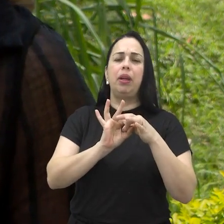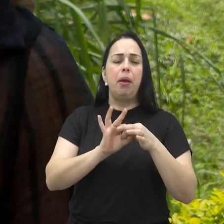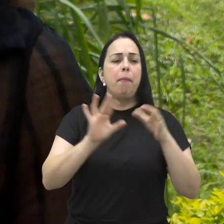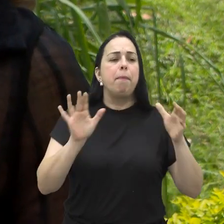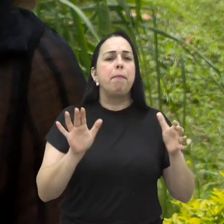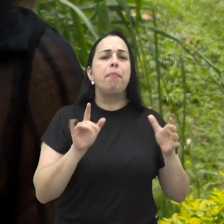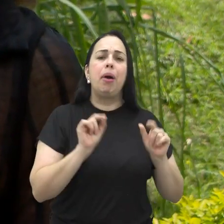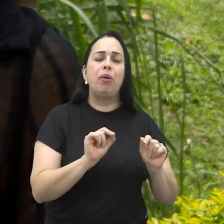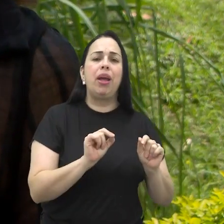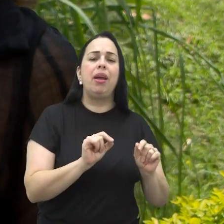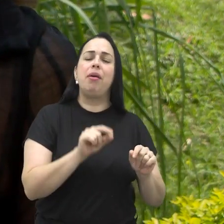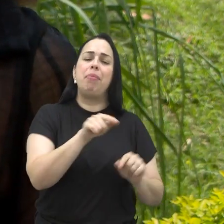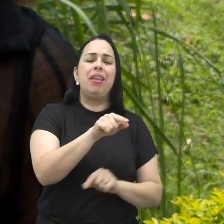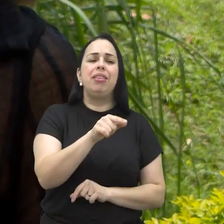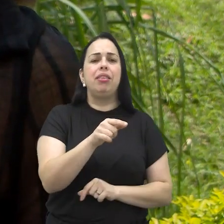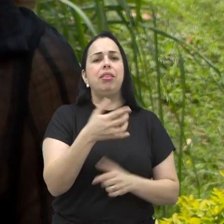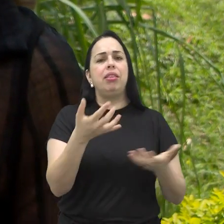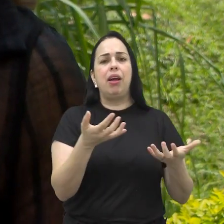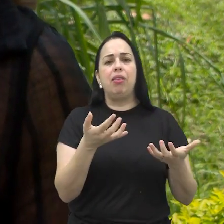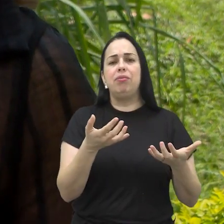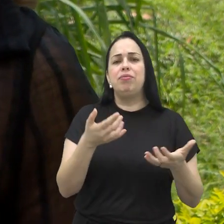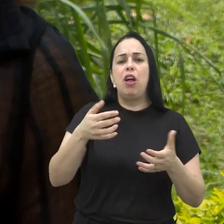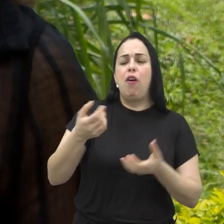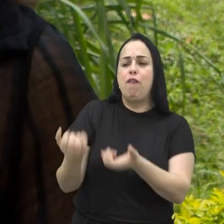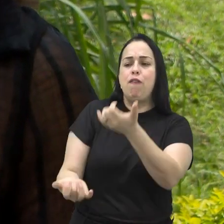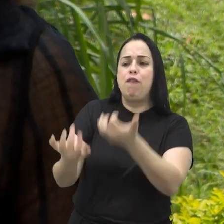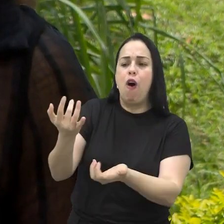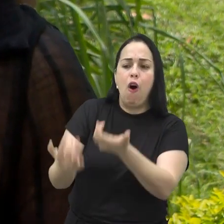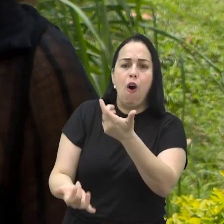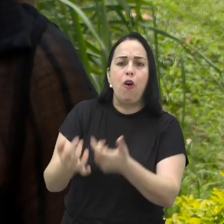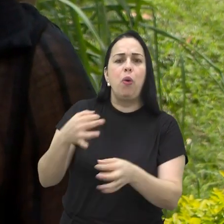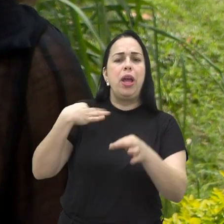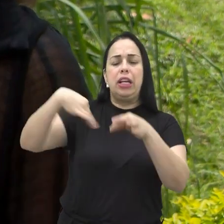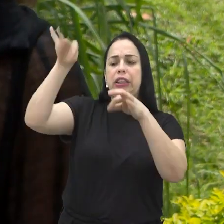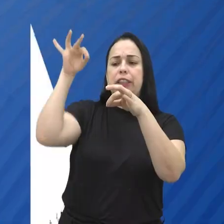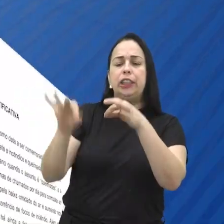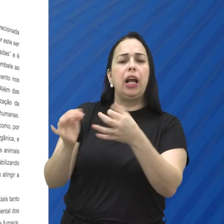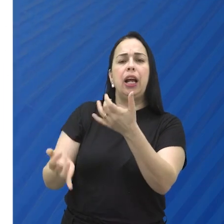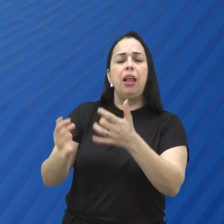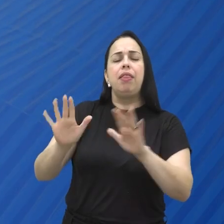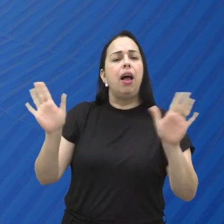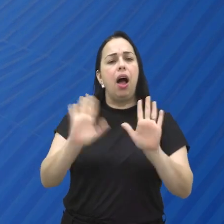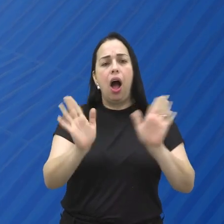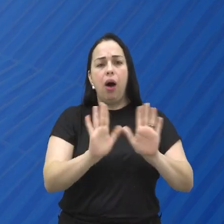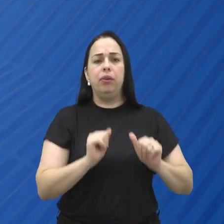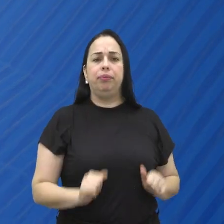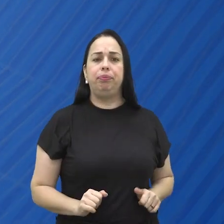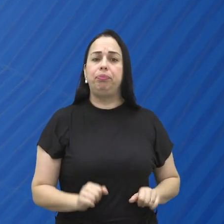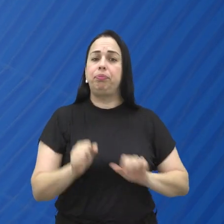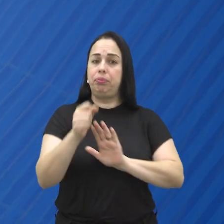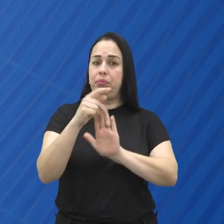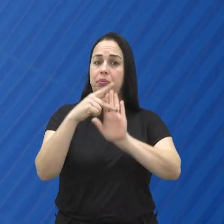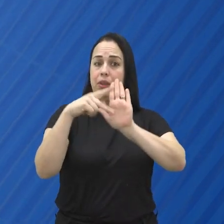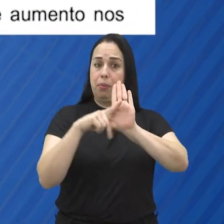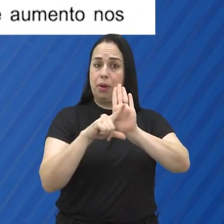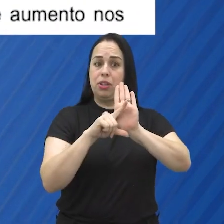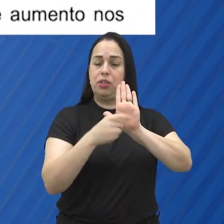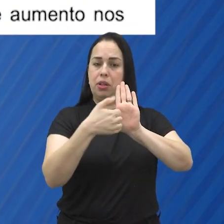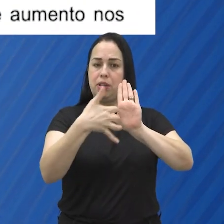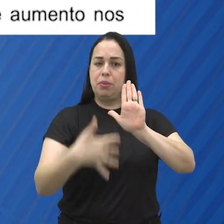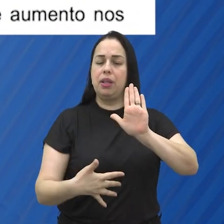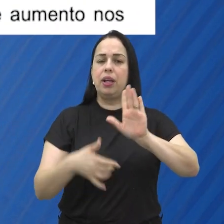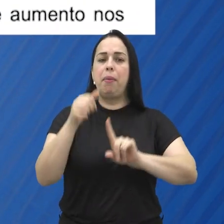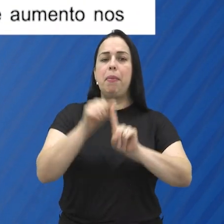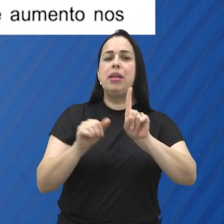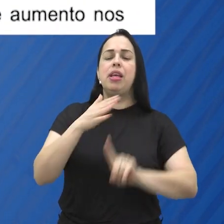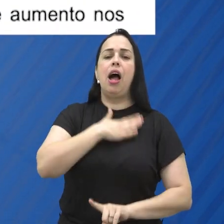urbano para desestimular o uso do fogo na queima de rejeitos. A justificativa do projeto explica que o mês